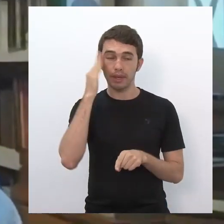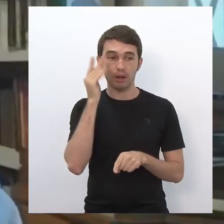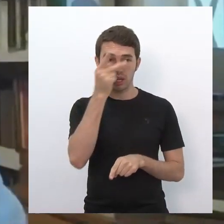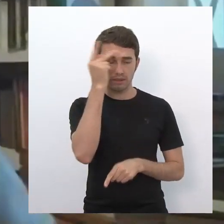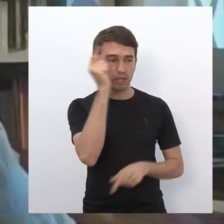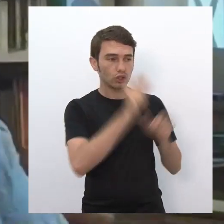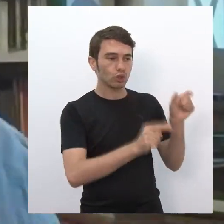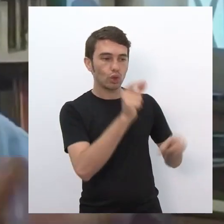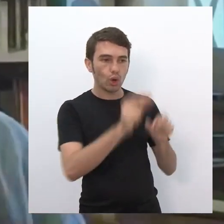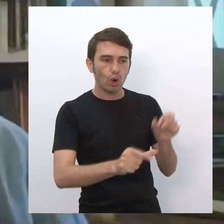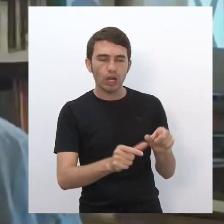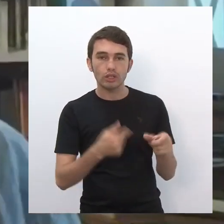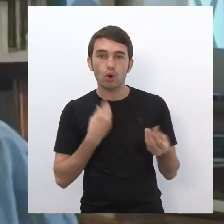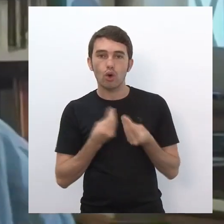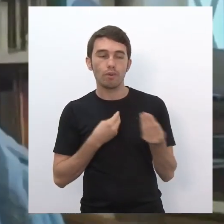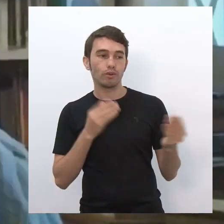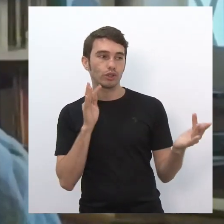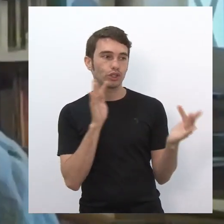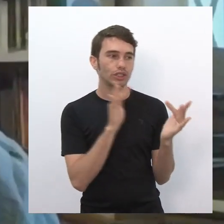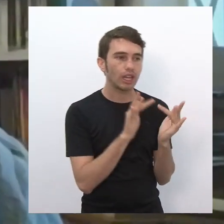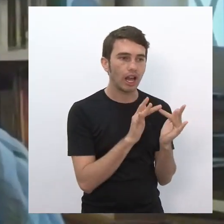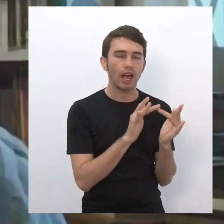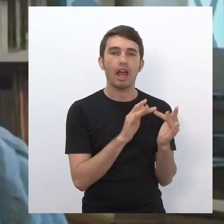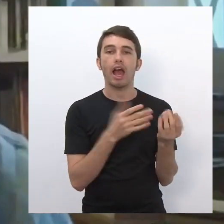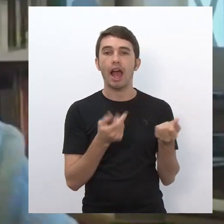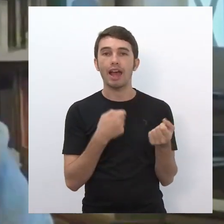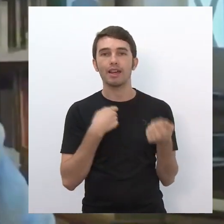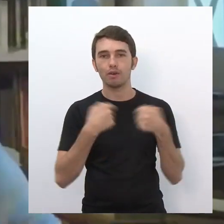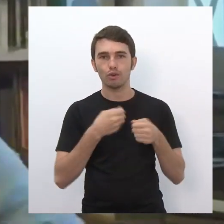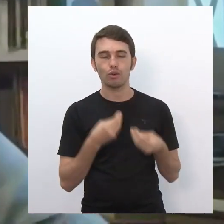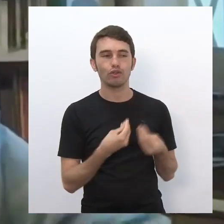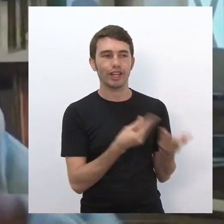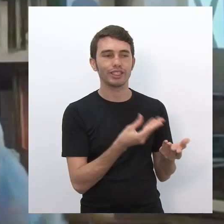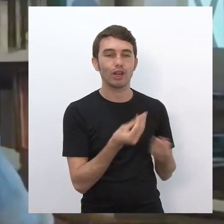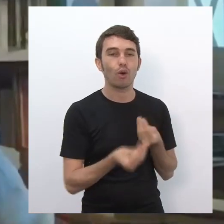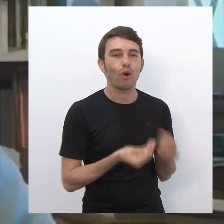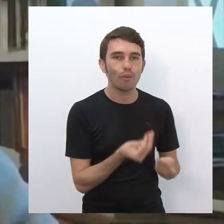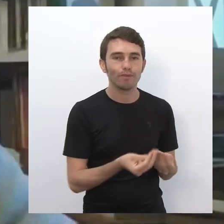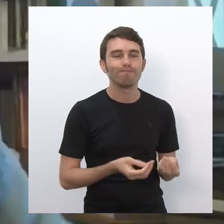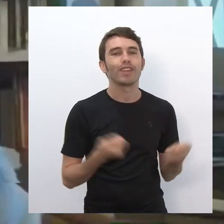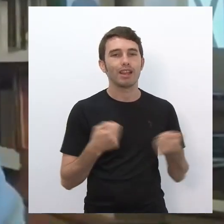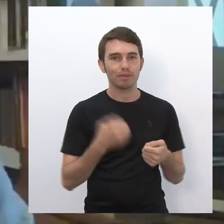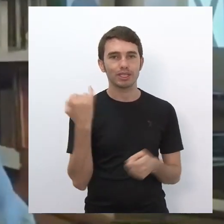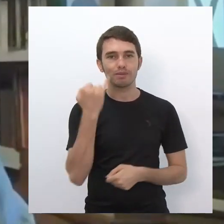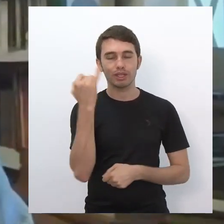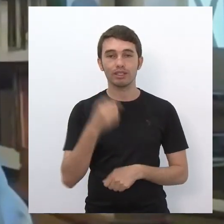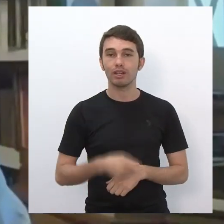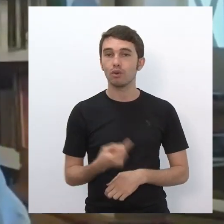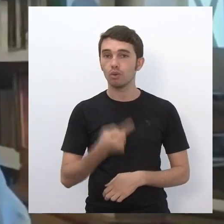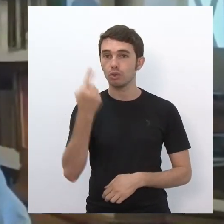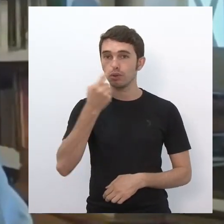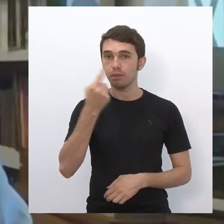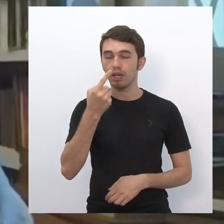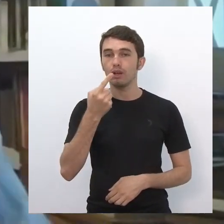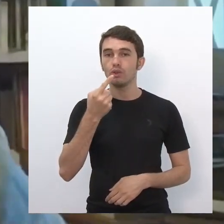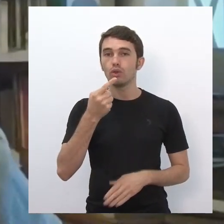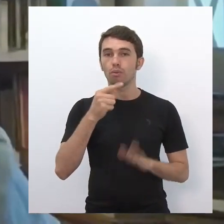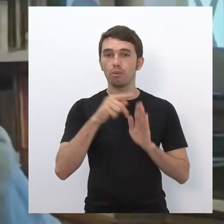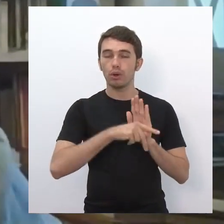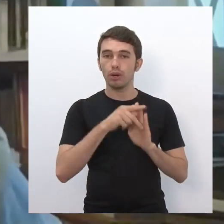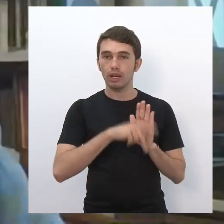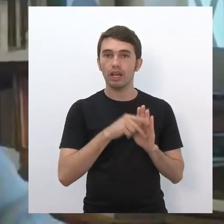chego nelas, o que eu tenho que oferecer. Então, para vocês terem uma ideia, um dos primeiros programas que a gente voltou a oferecer foi